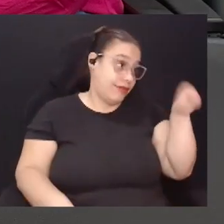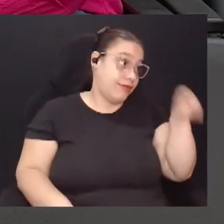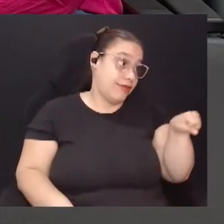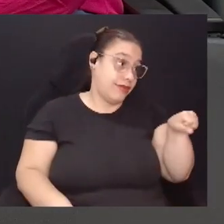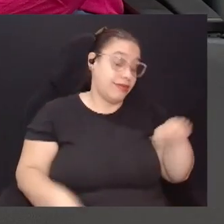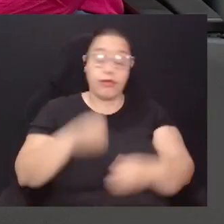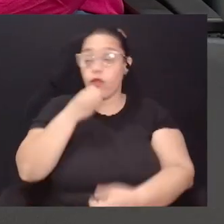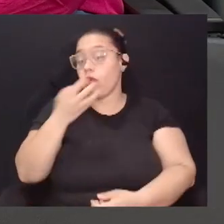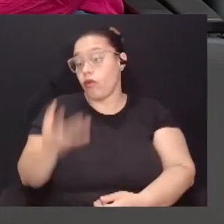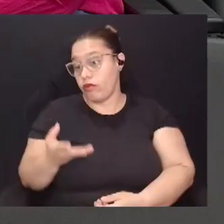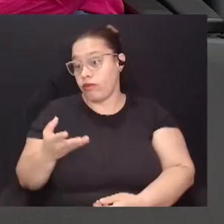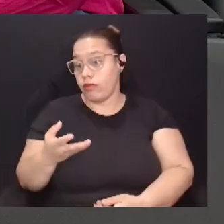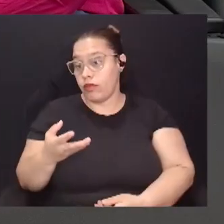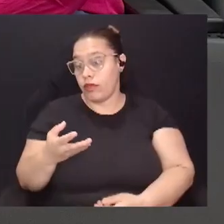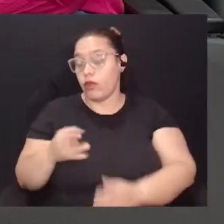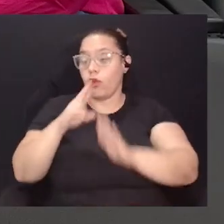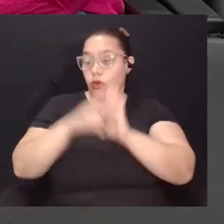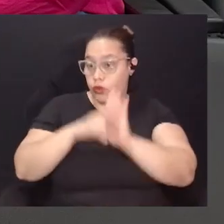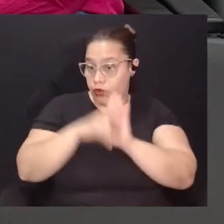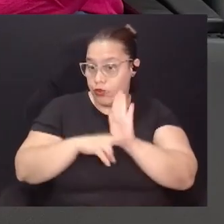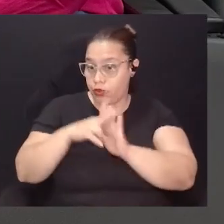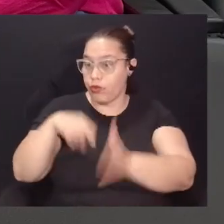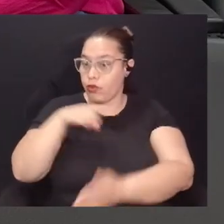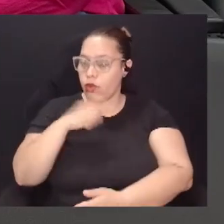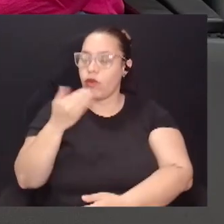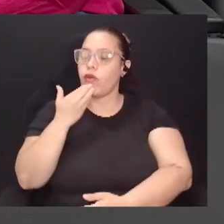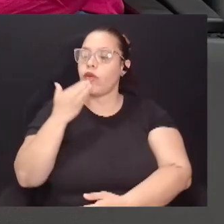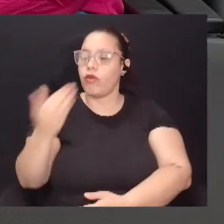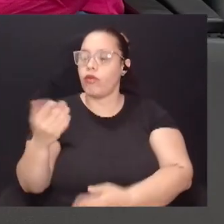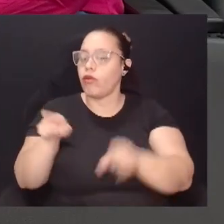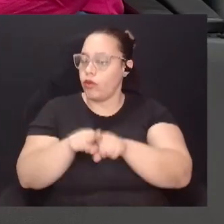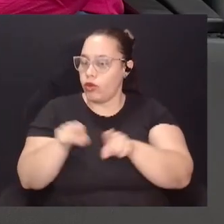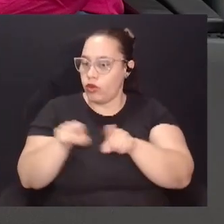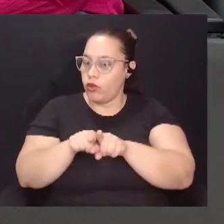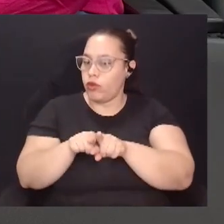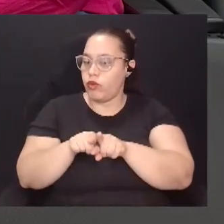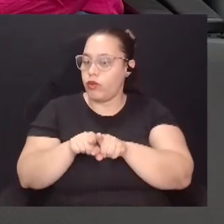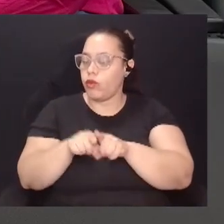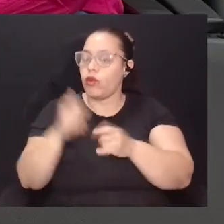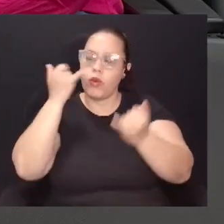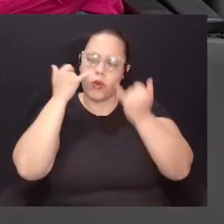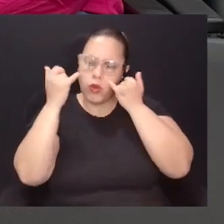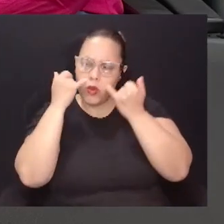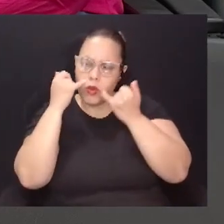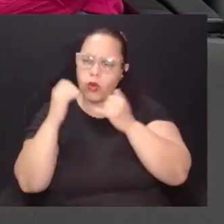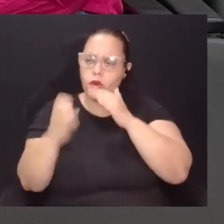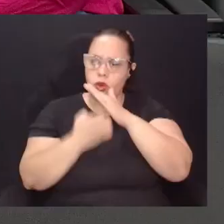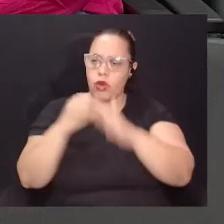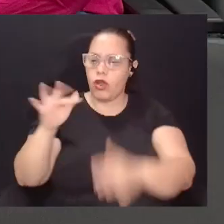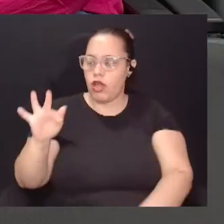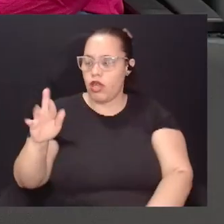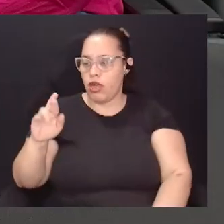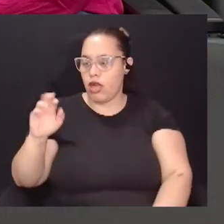Sim. Bom, agora a gente vai falar sobre os requerimentos, tem a solicitação também, né, solicitando informações à